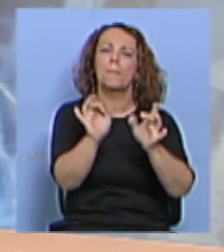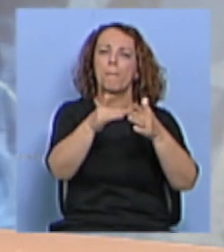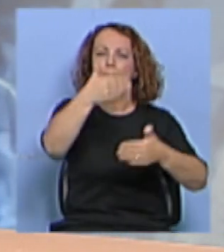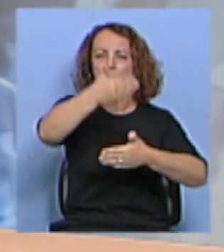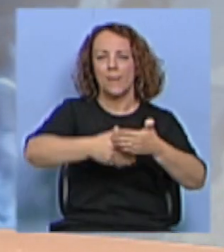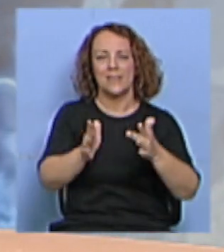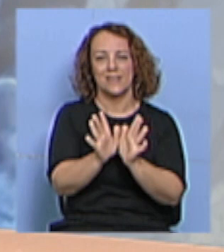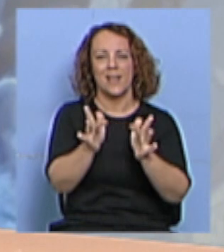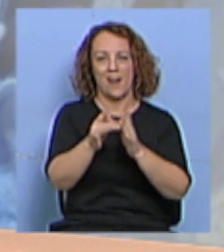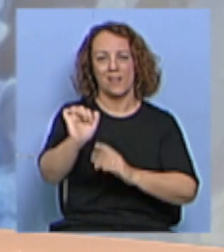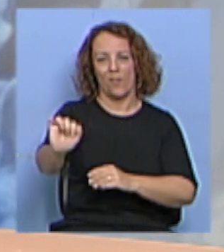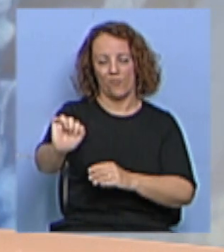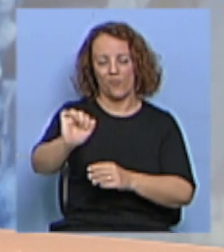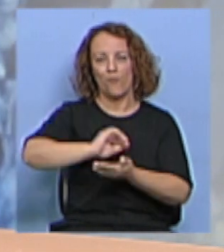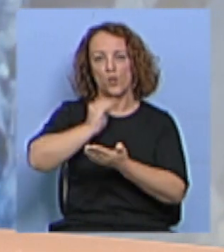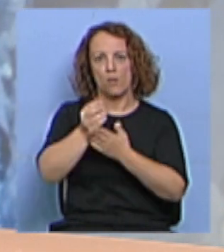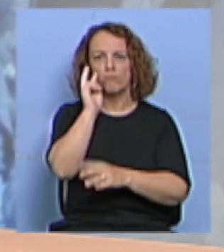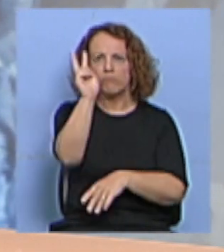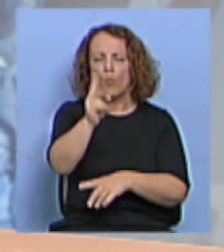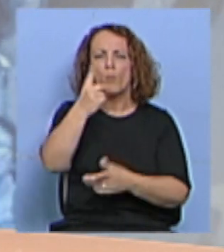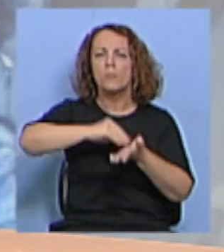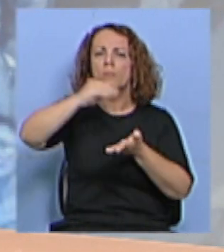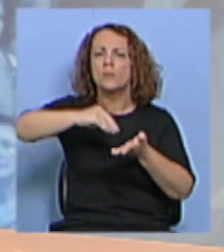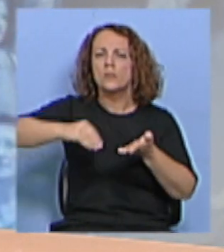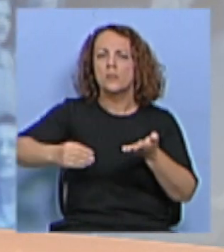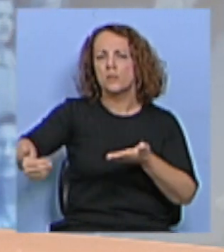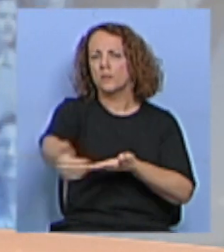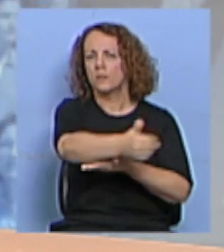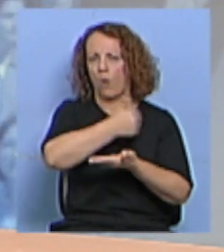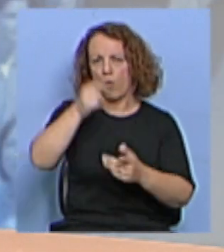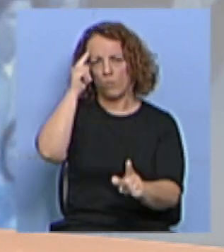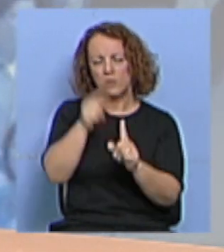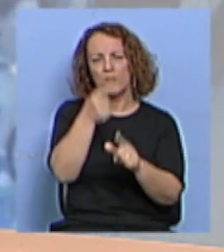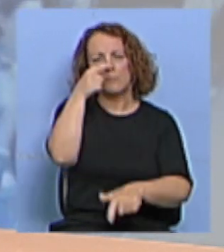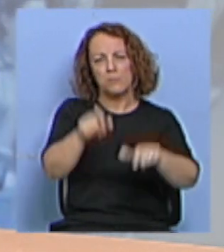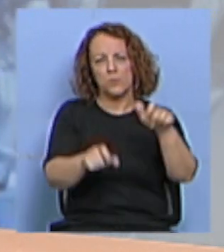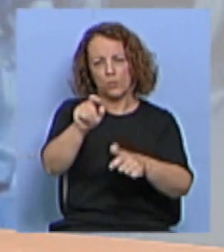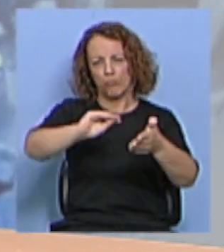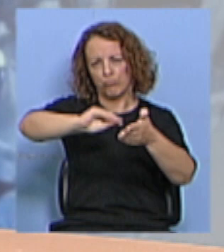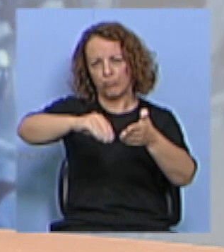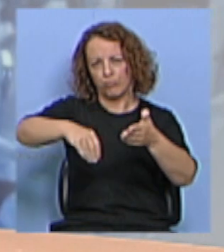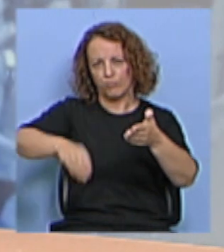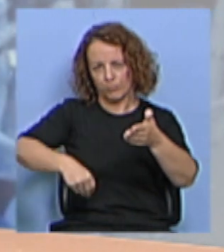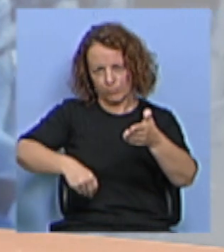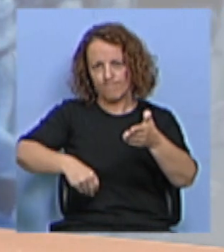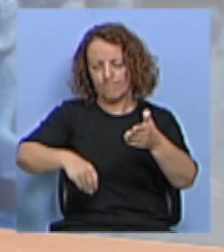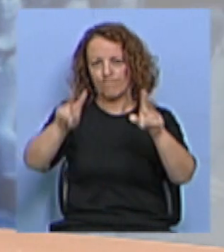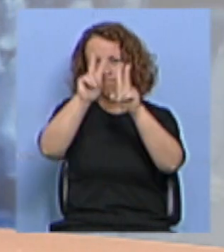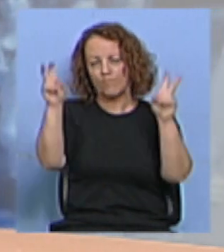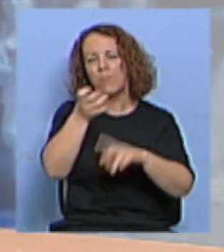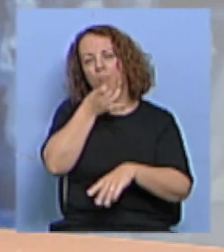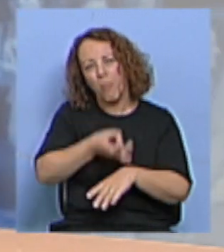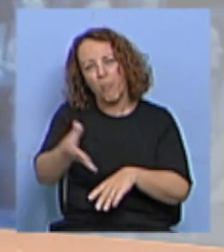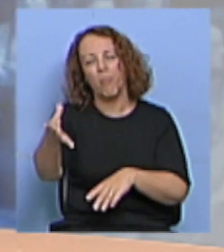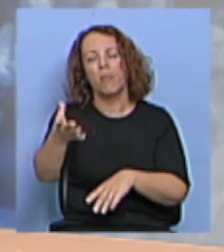percebe-se que está lá uma petição, não é? Para que as pessoas adiram a este perdão da dívida dos